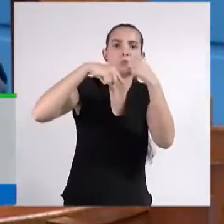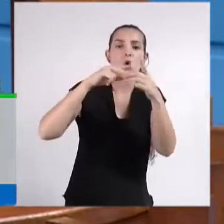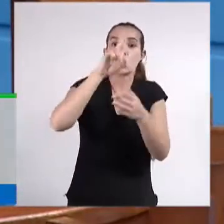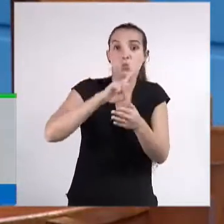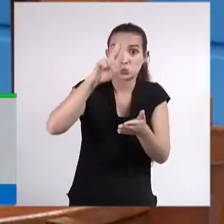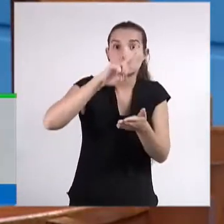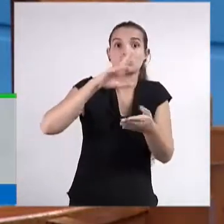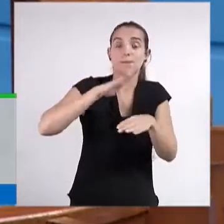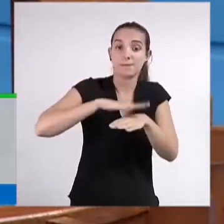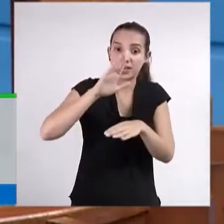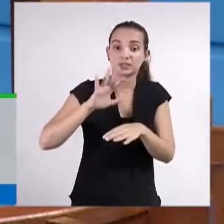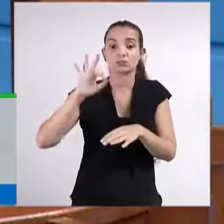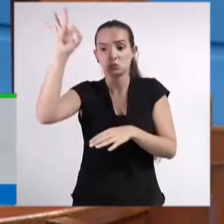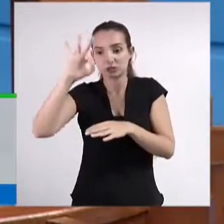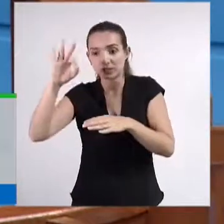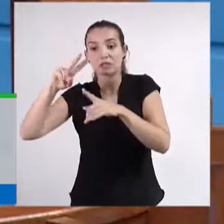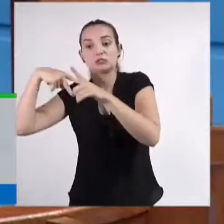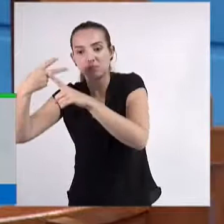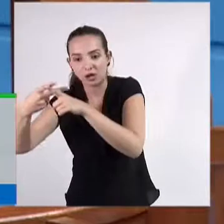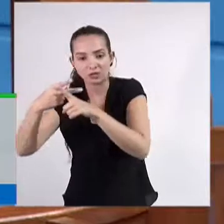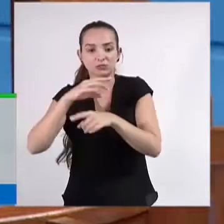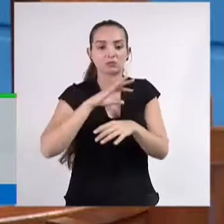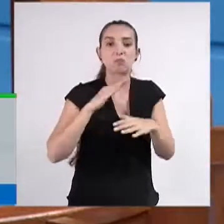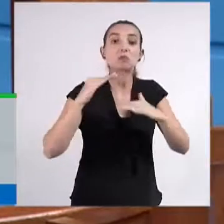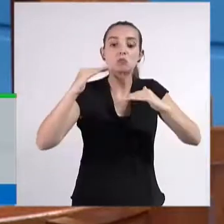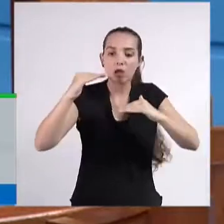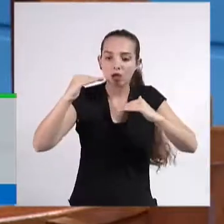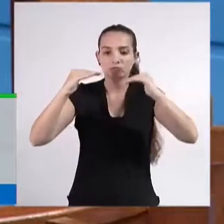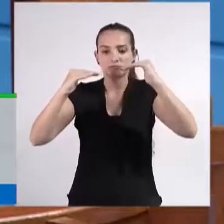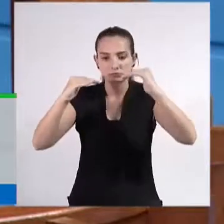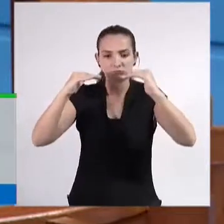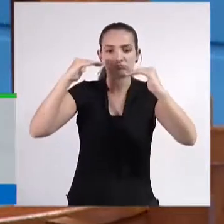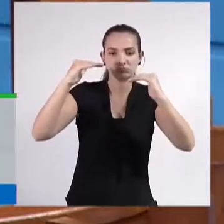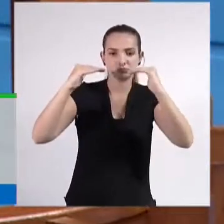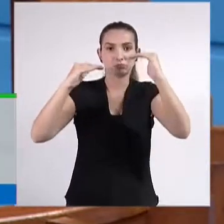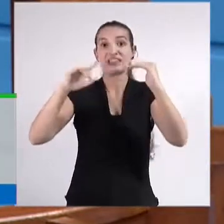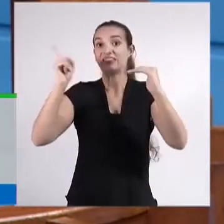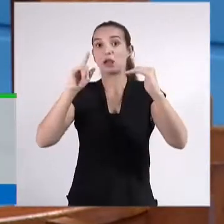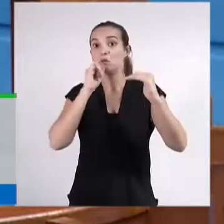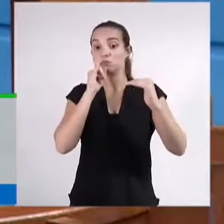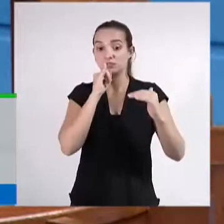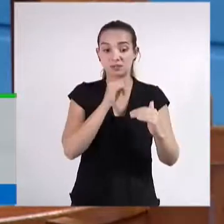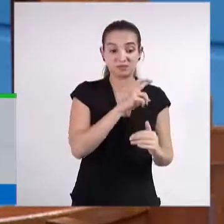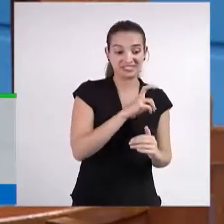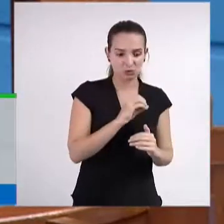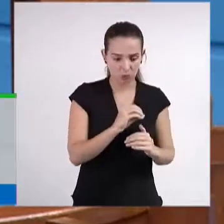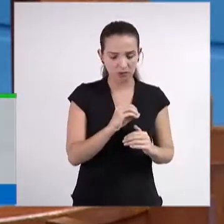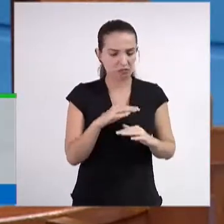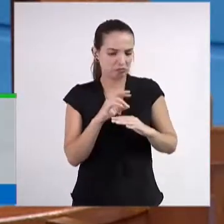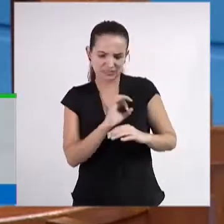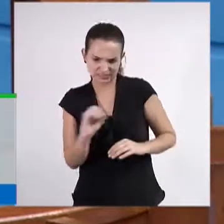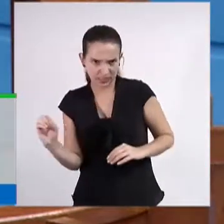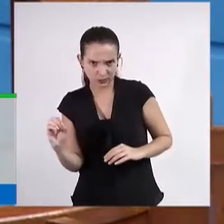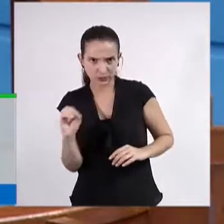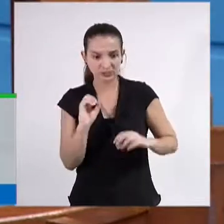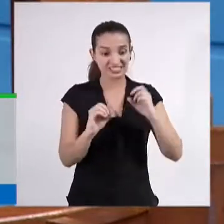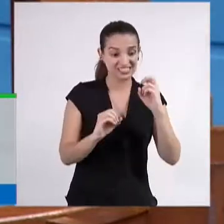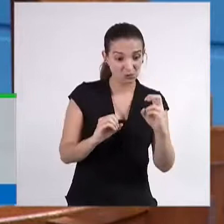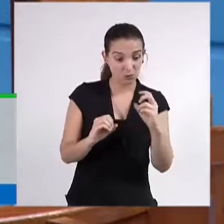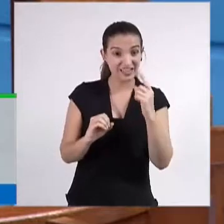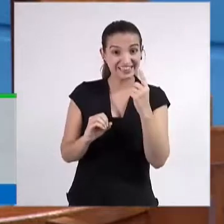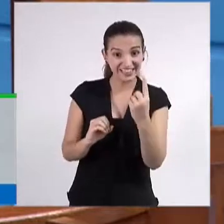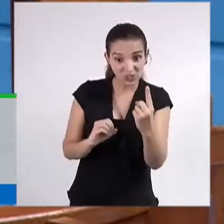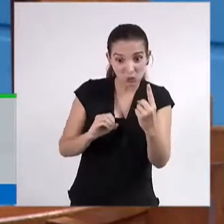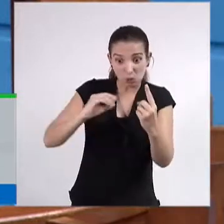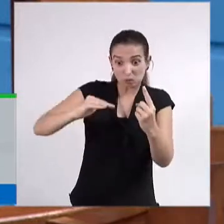disse aqui o deputado Pedro Kempis. Se você passa de 50 para 51, é 17%, isso